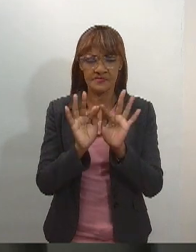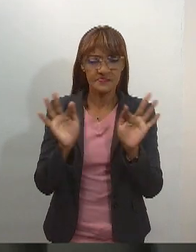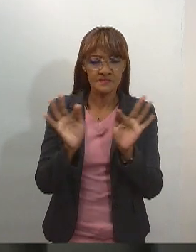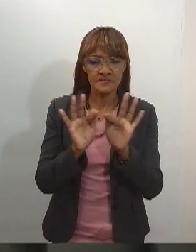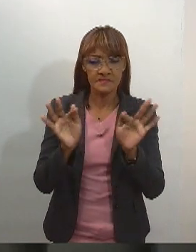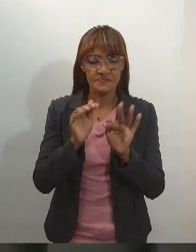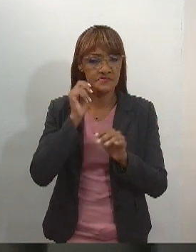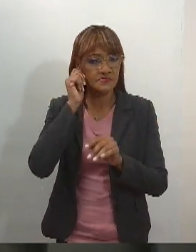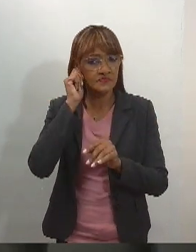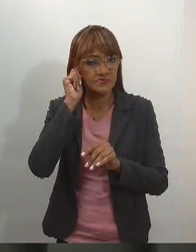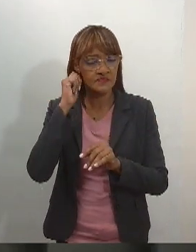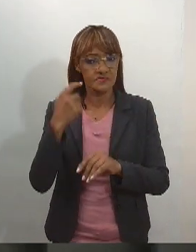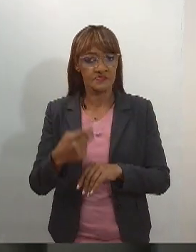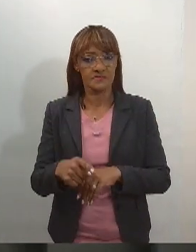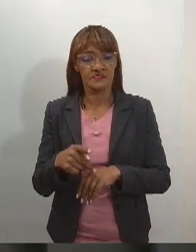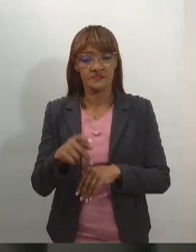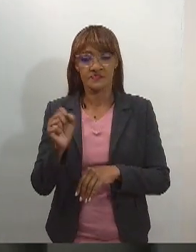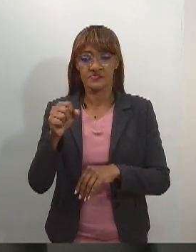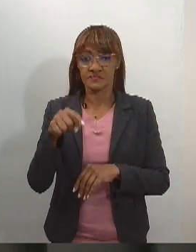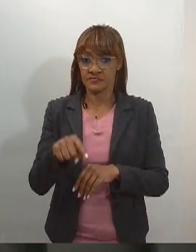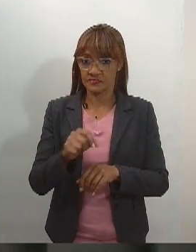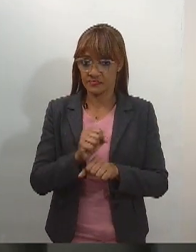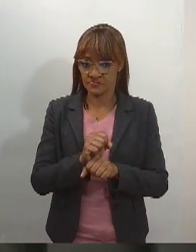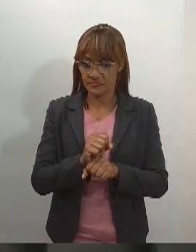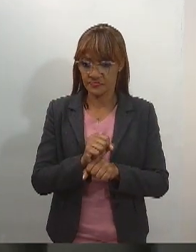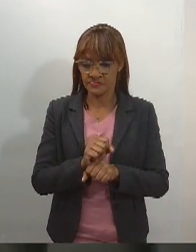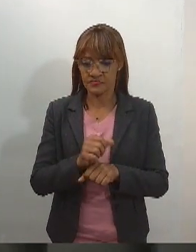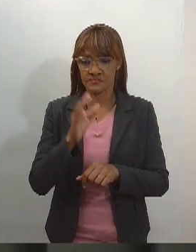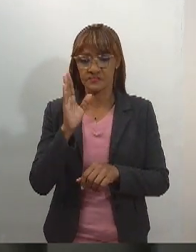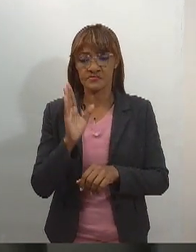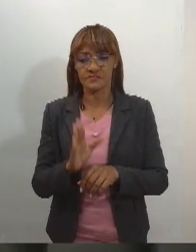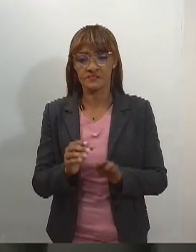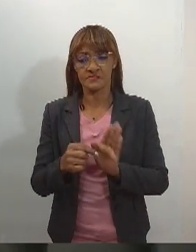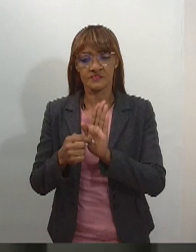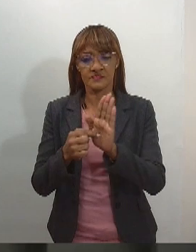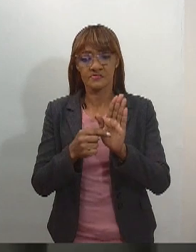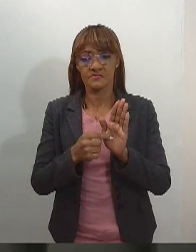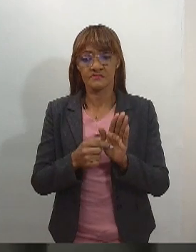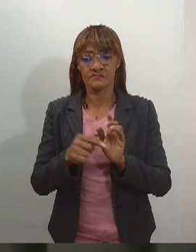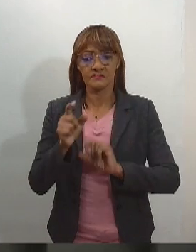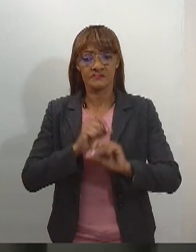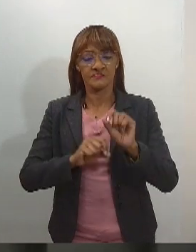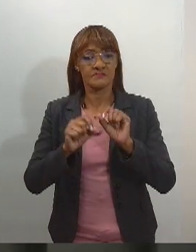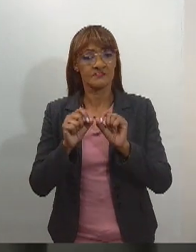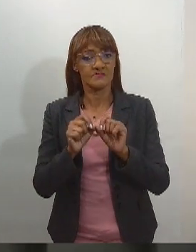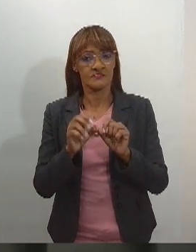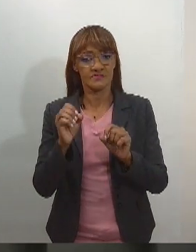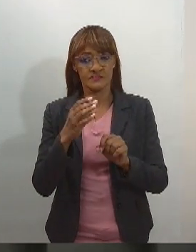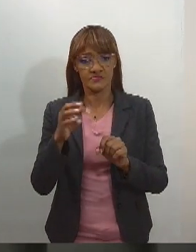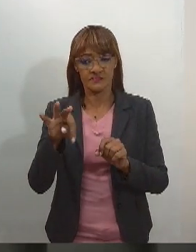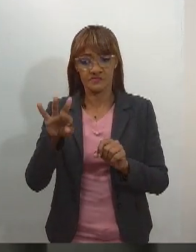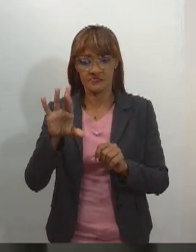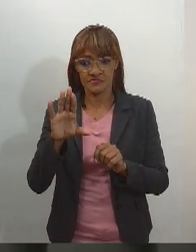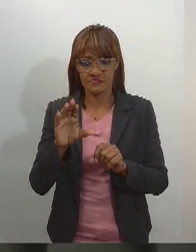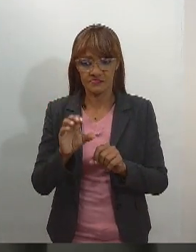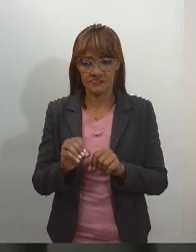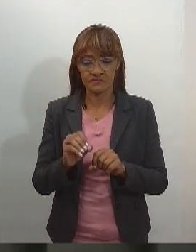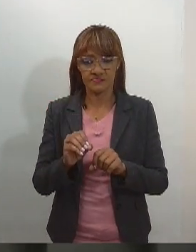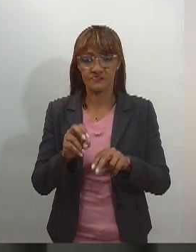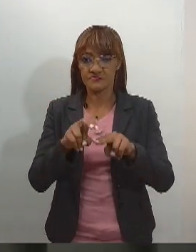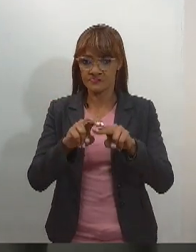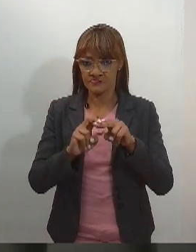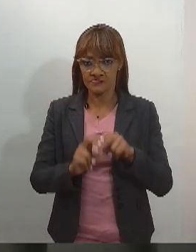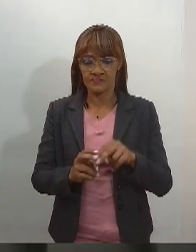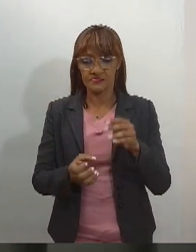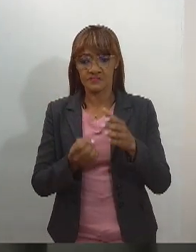sergipano. Essa condição ocorre por conta do aquecimento no Oceano Atlântico, que acaba favorecendo a incidência de chuvas no leste